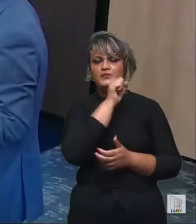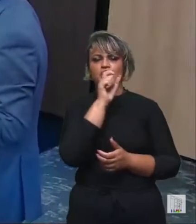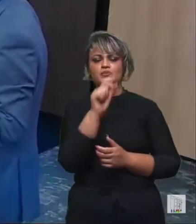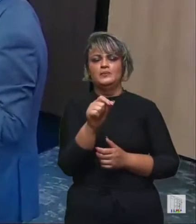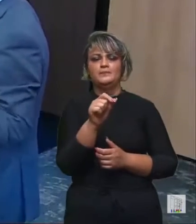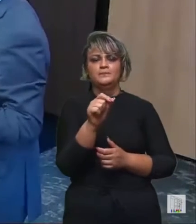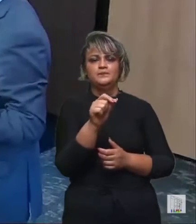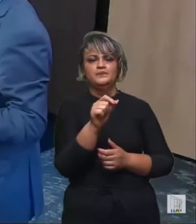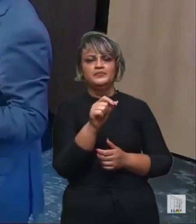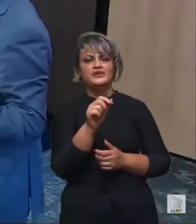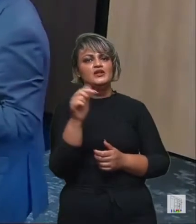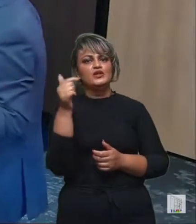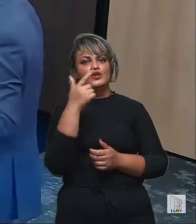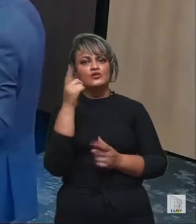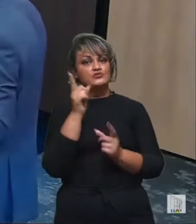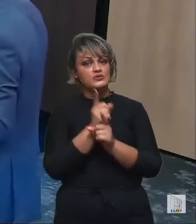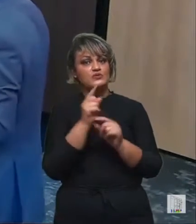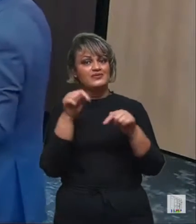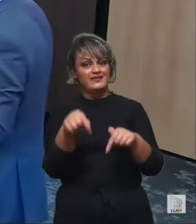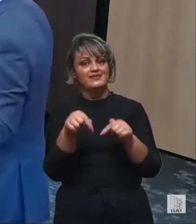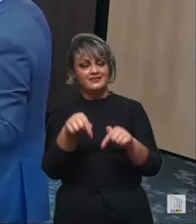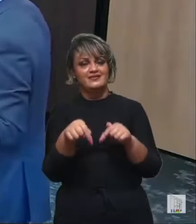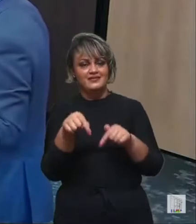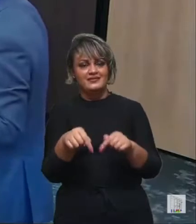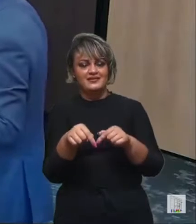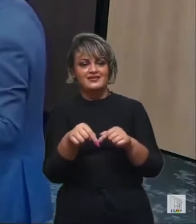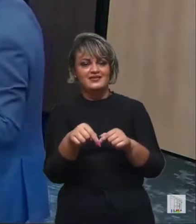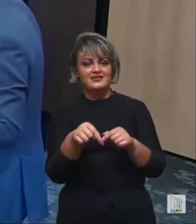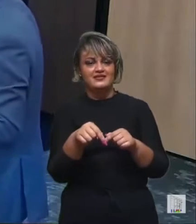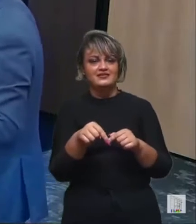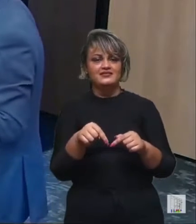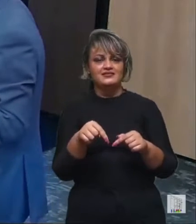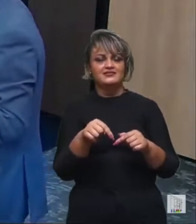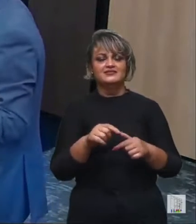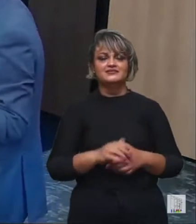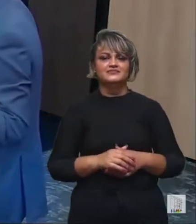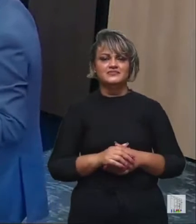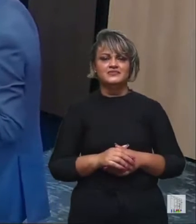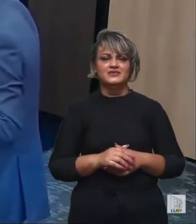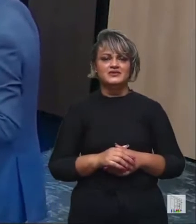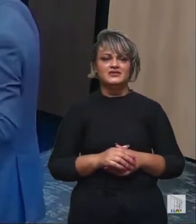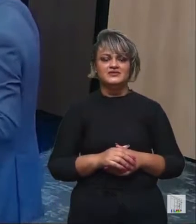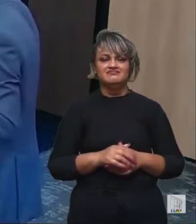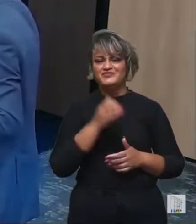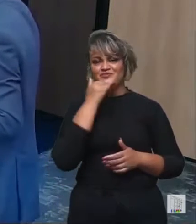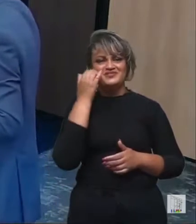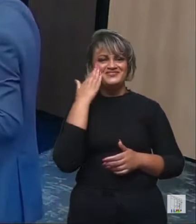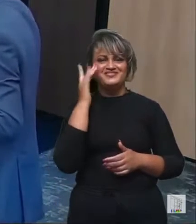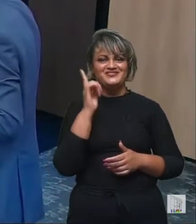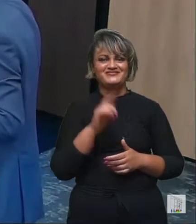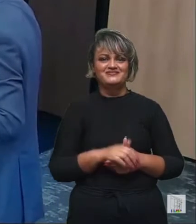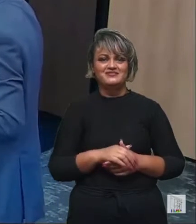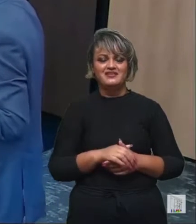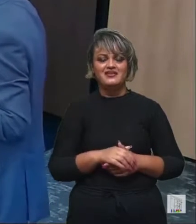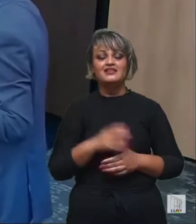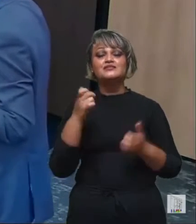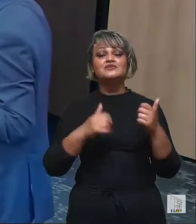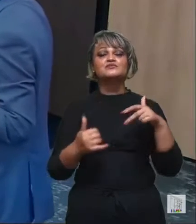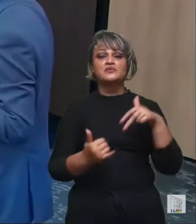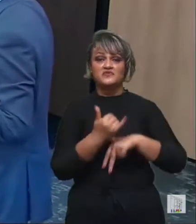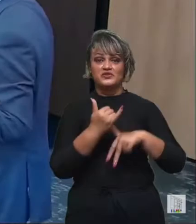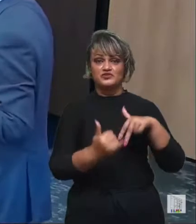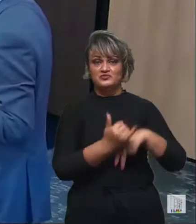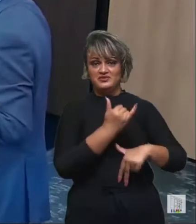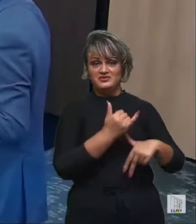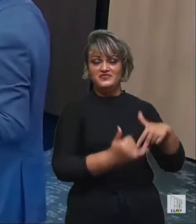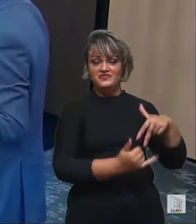seguinte. Encontramos-nos aqui hoje por os motivos que o meu colega, meu querido amigo André Rodrigues, já aqui referiu. Tratar de vítimas. As vítimas